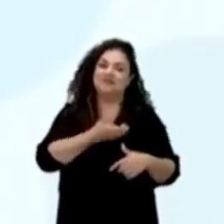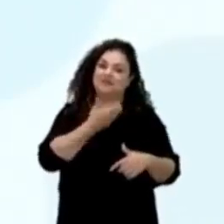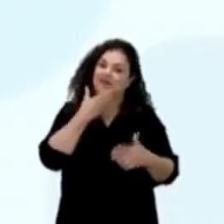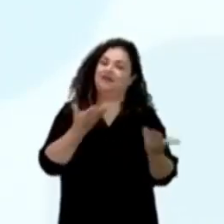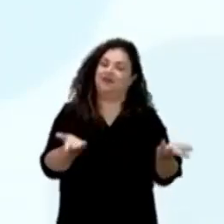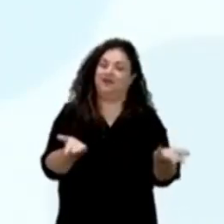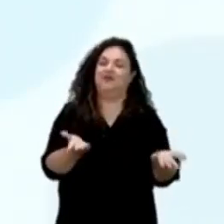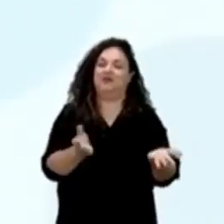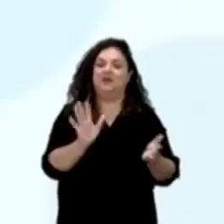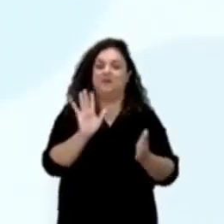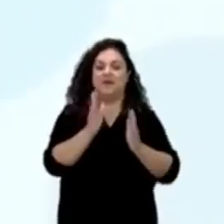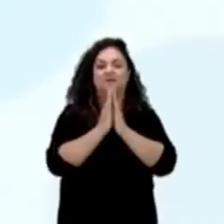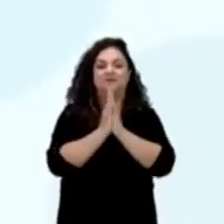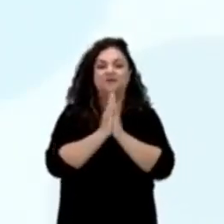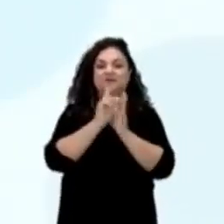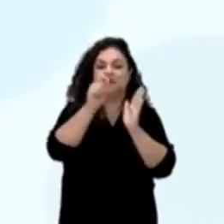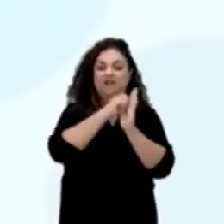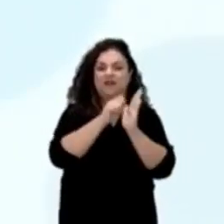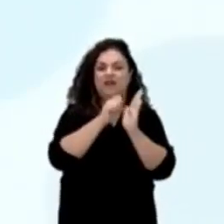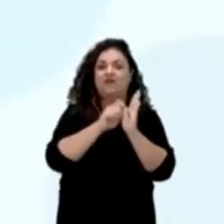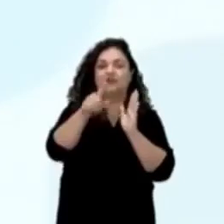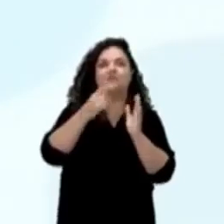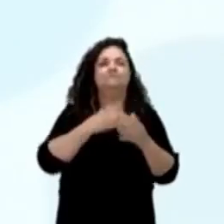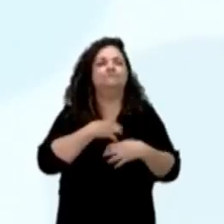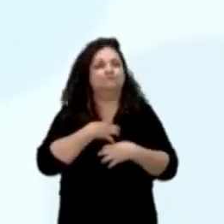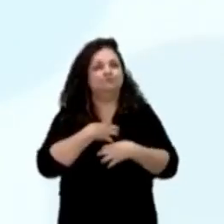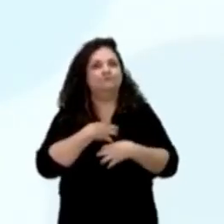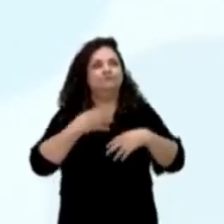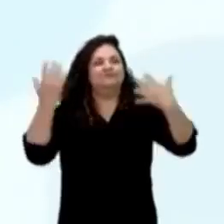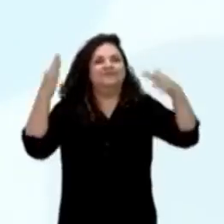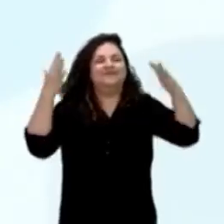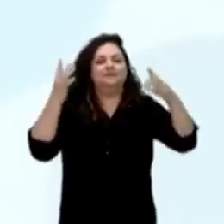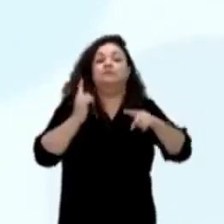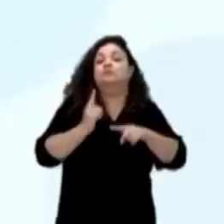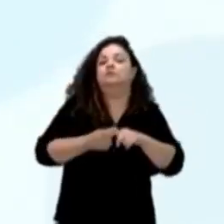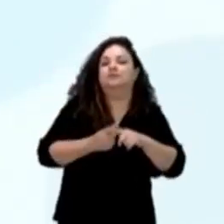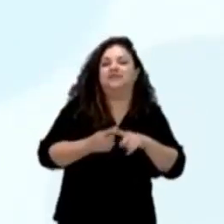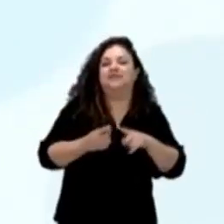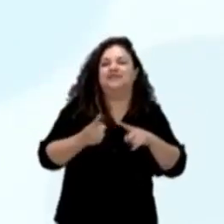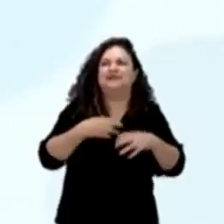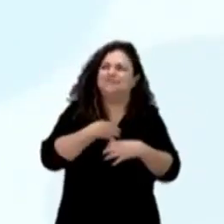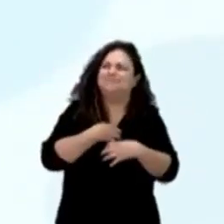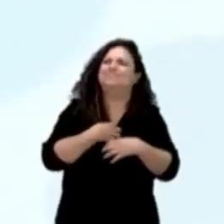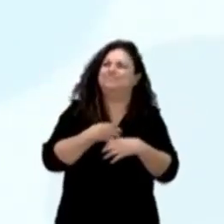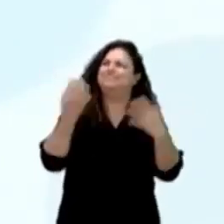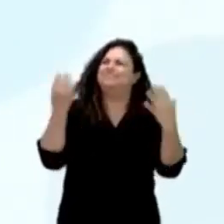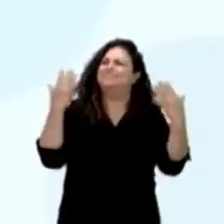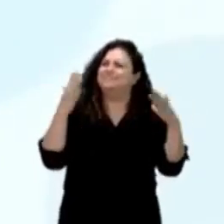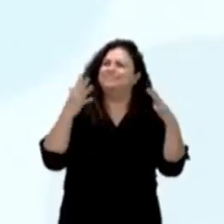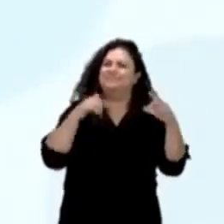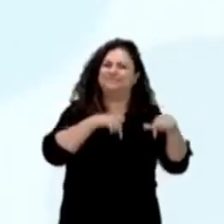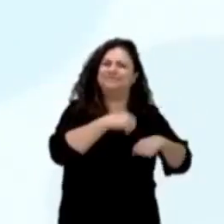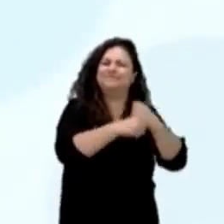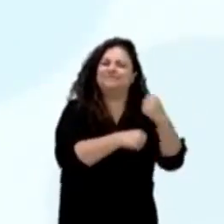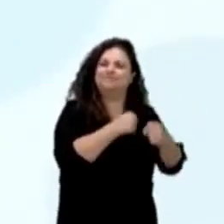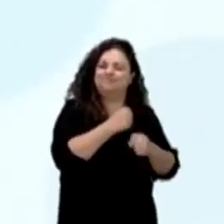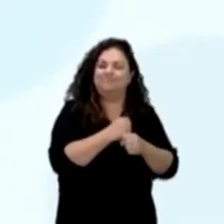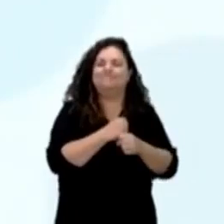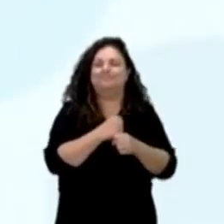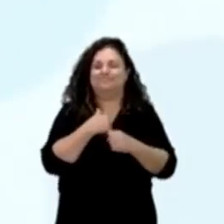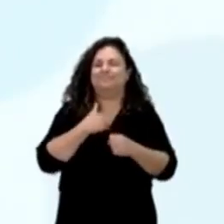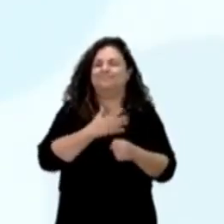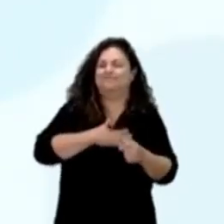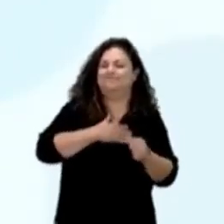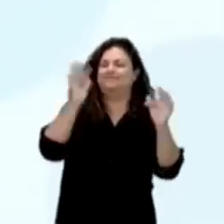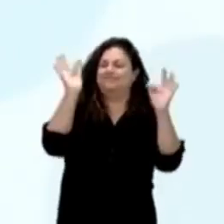mas o que vocês estão celebrando? O que esse ano trouxe pra vocês que merece e vale a pena ser